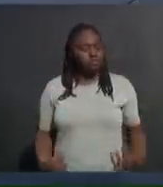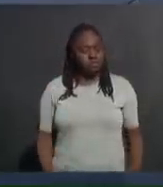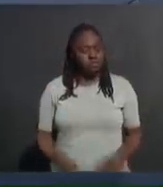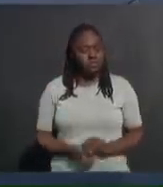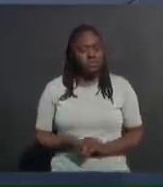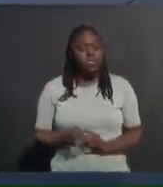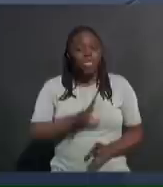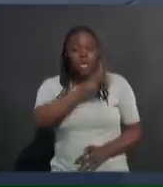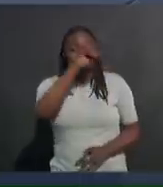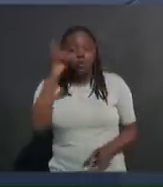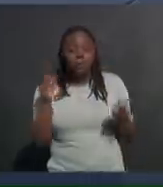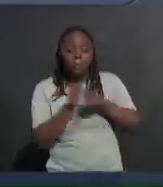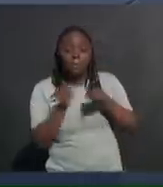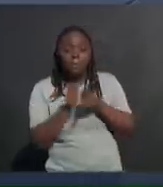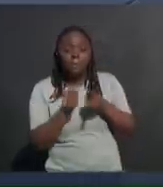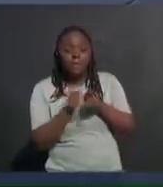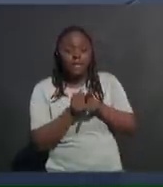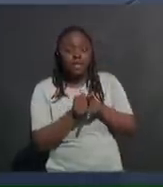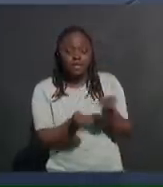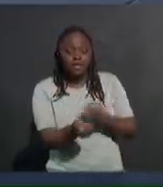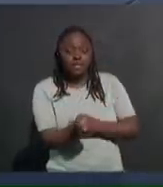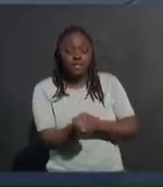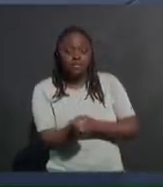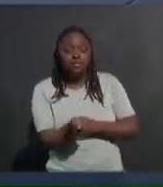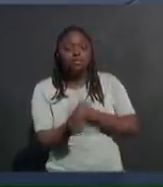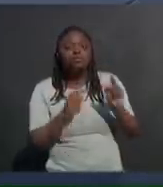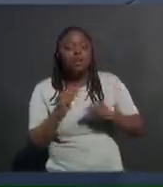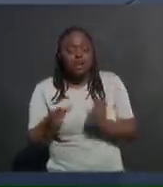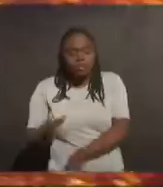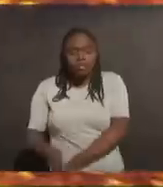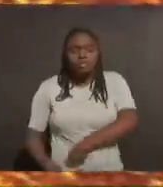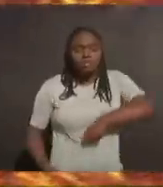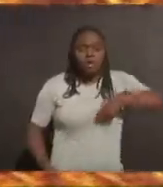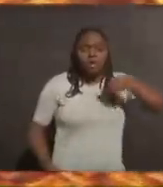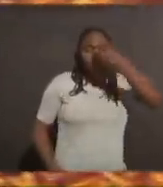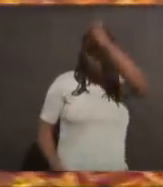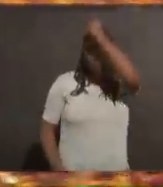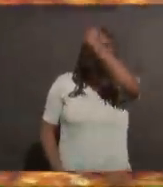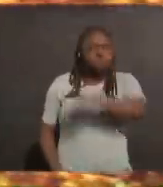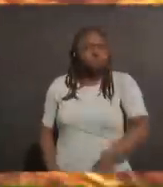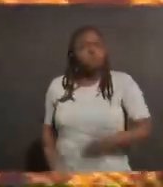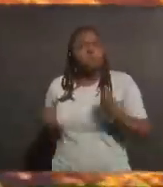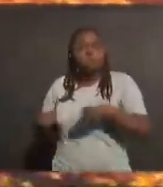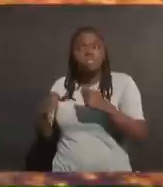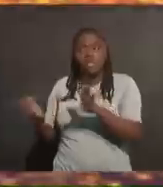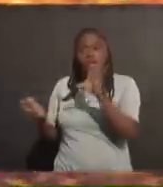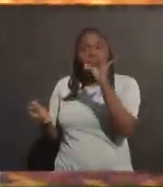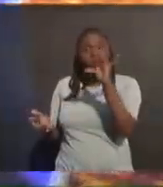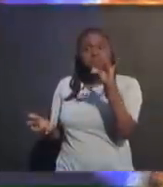Outro dia ele ficou nervoso, pegou a espada, cortou a orelha de um cara. Eu tive que colar a orelha do cara.